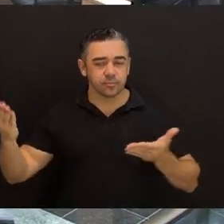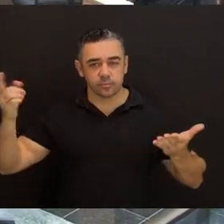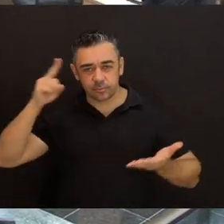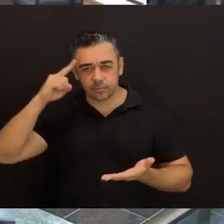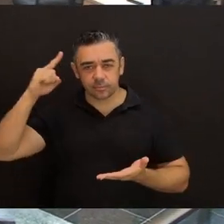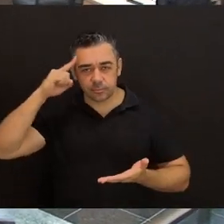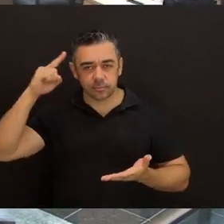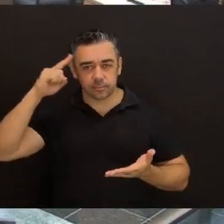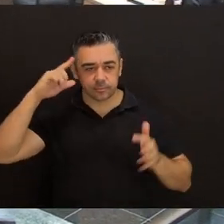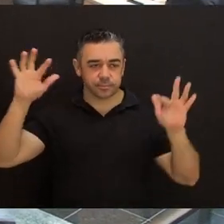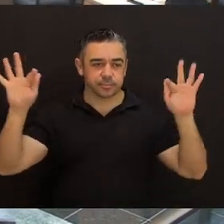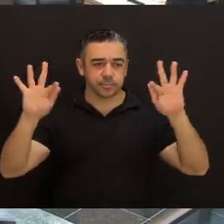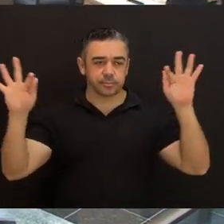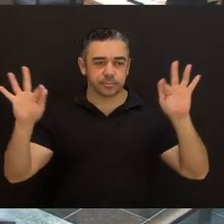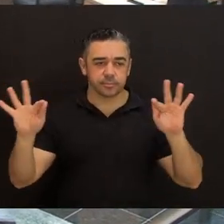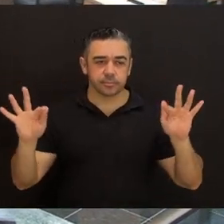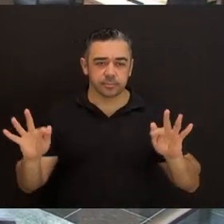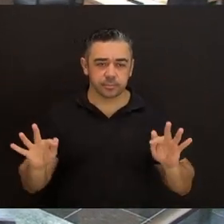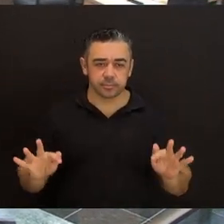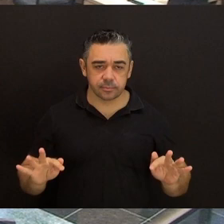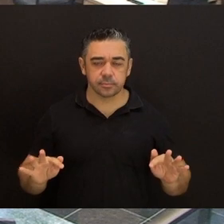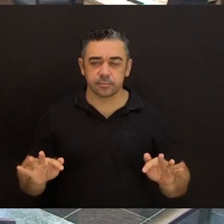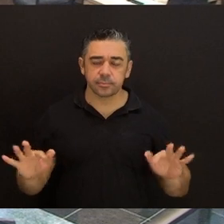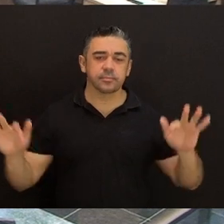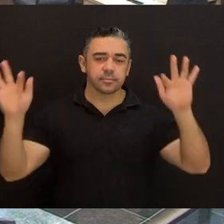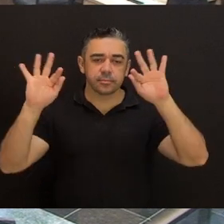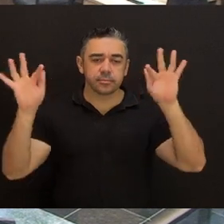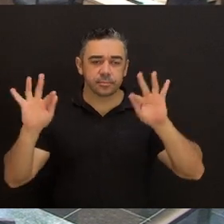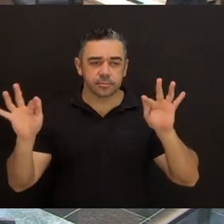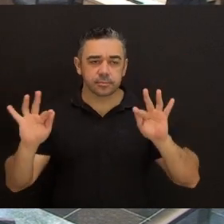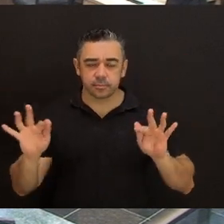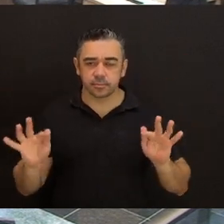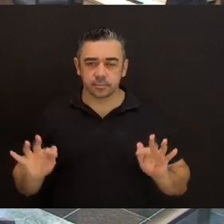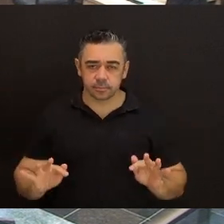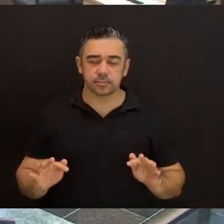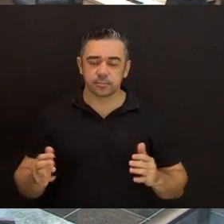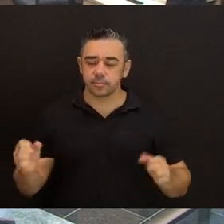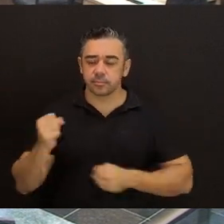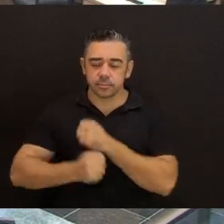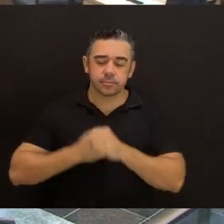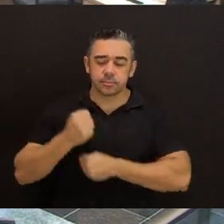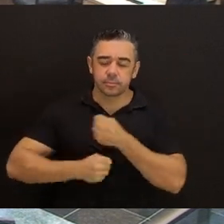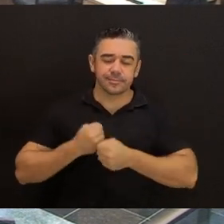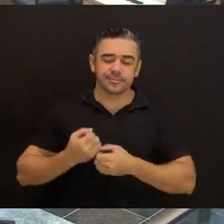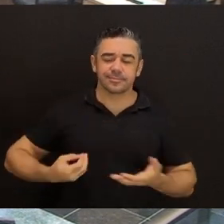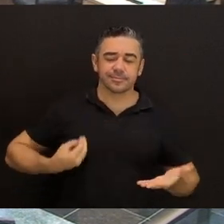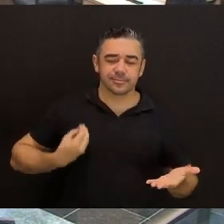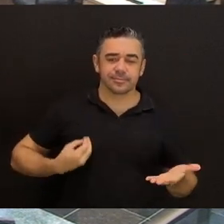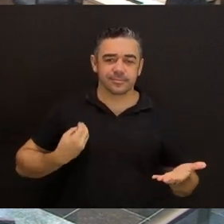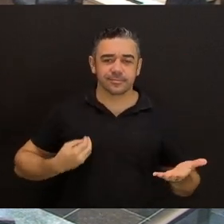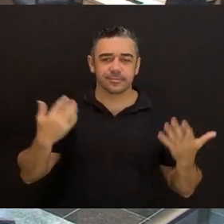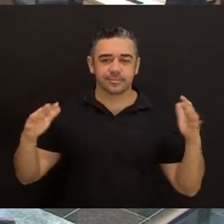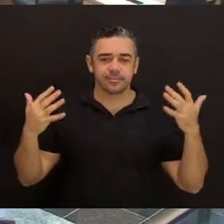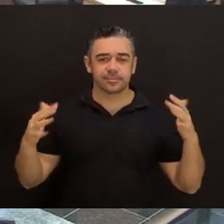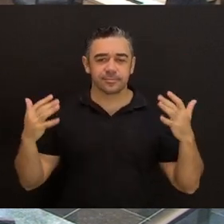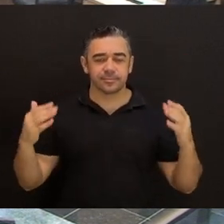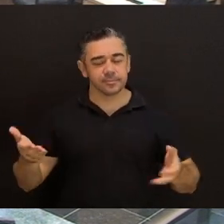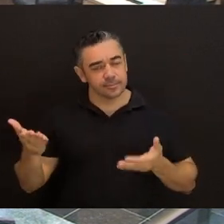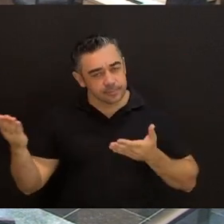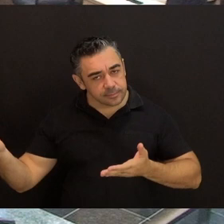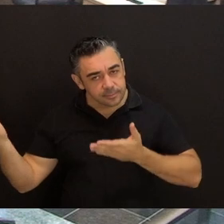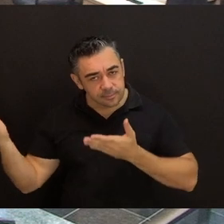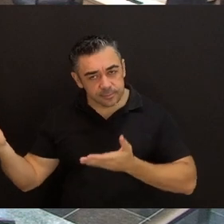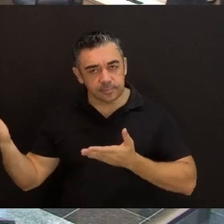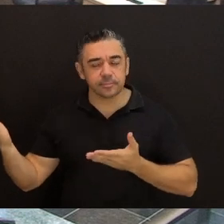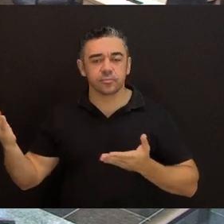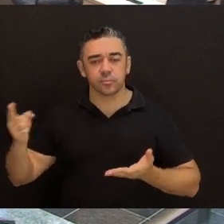nessa data querida muitas felicidades muitos anos de vida parabéns para